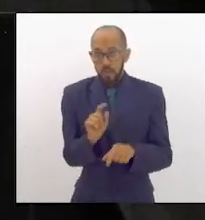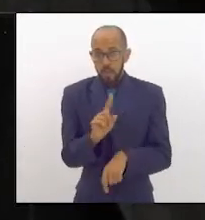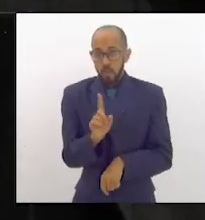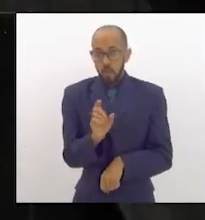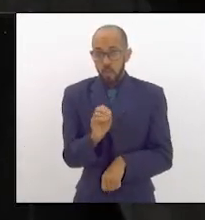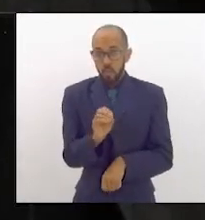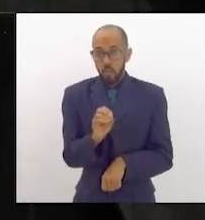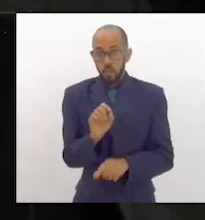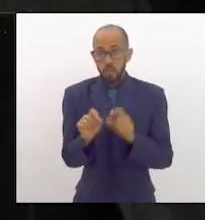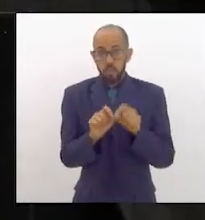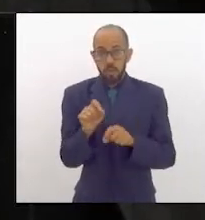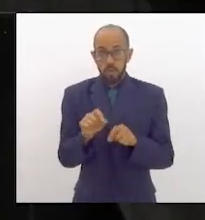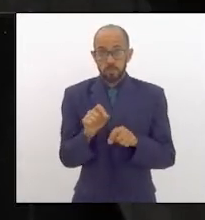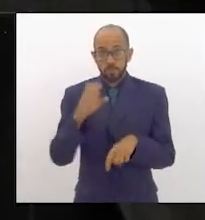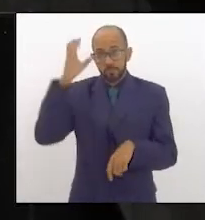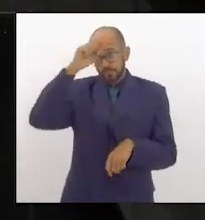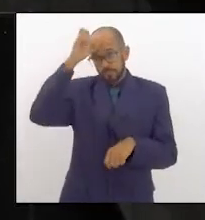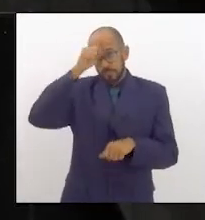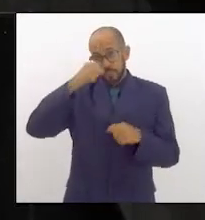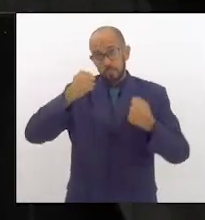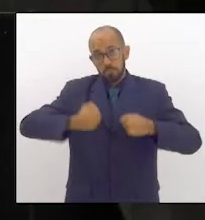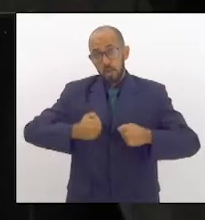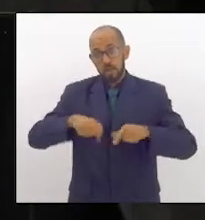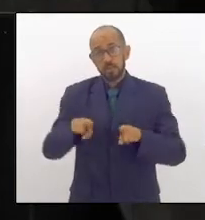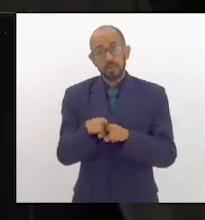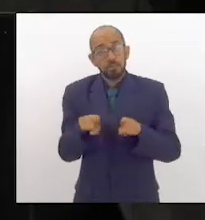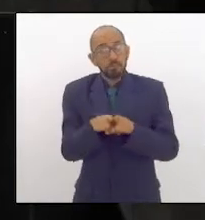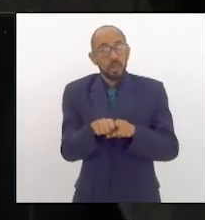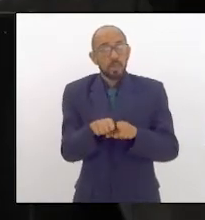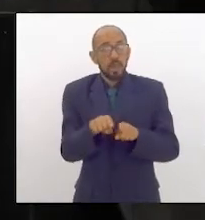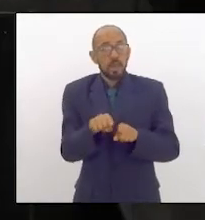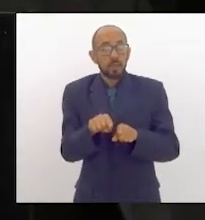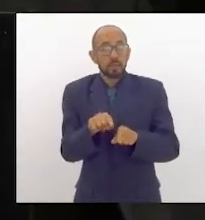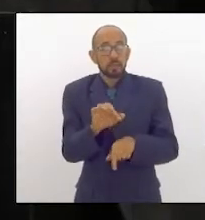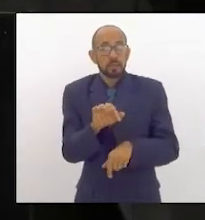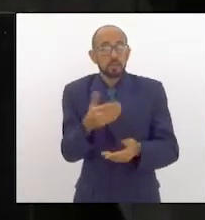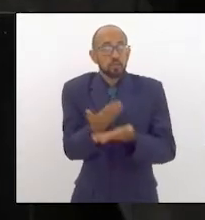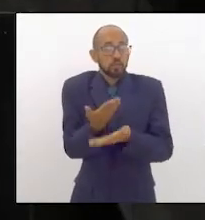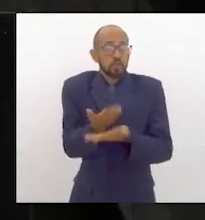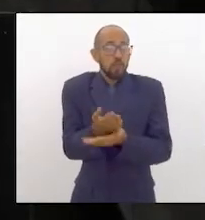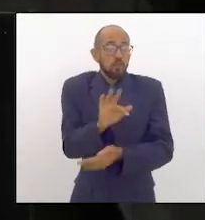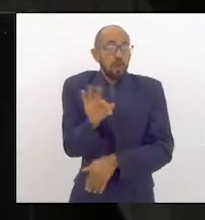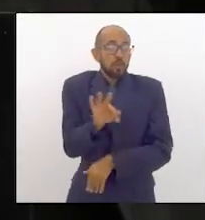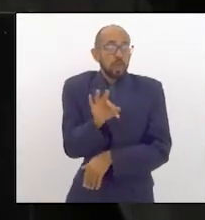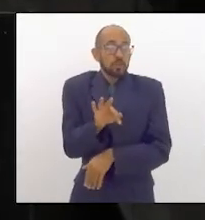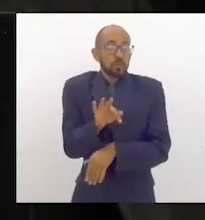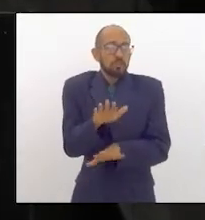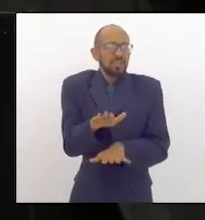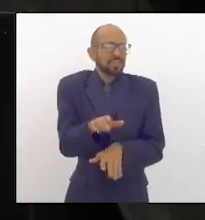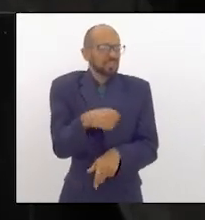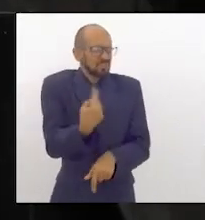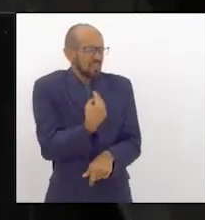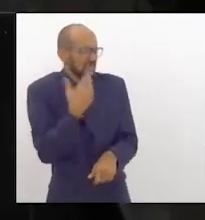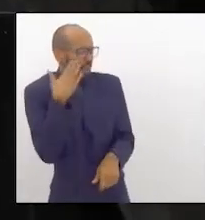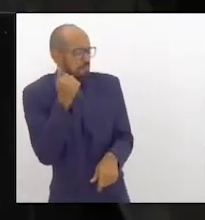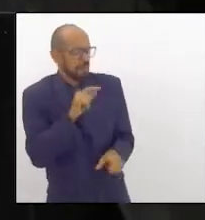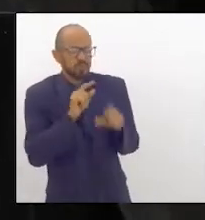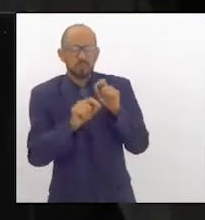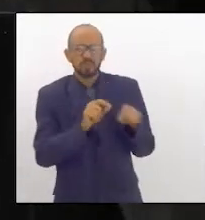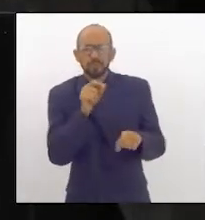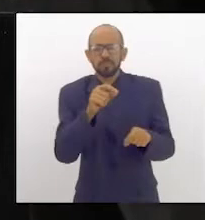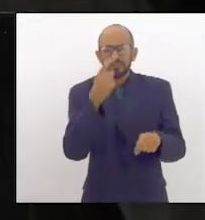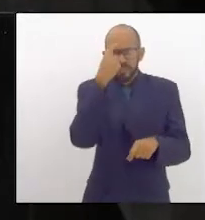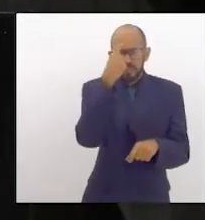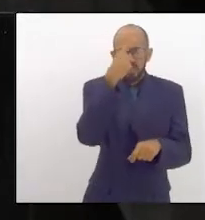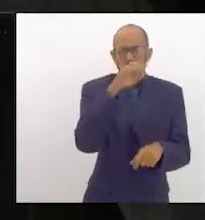e fica até os Paulo o jovem aprendiz até que está na universidade no ensino superior fora nós sabemos que o acesso ao ensino superior ainda é muito utilizado